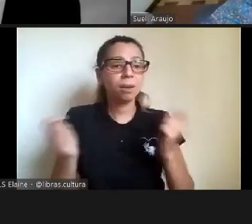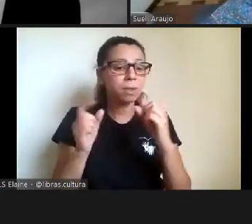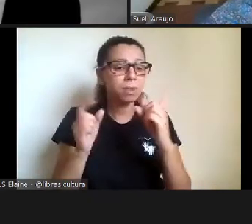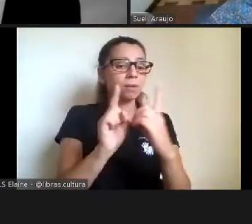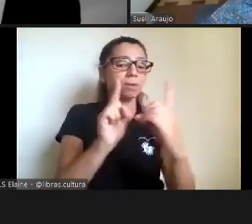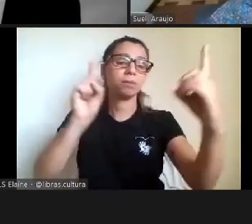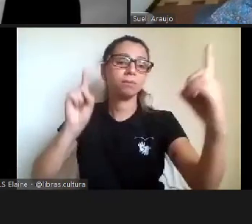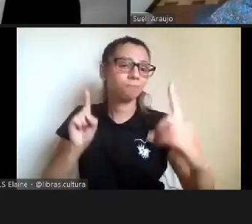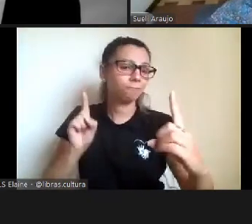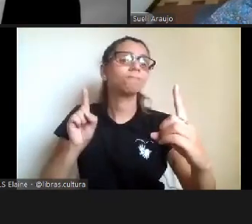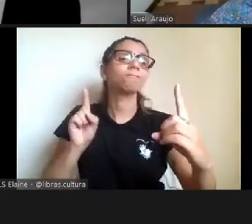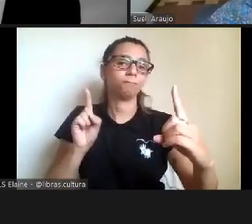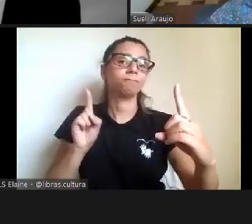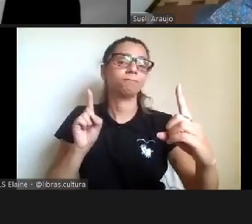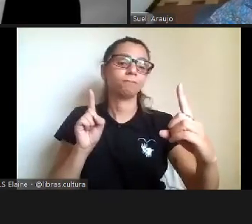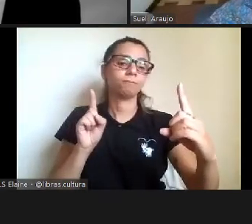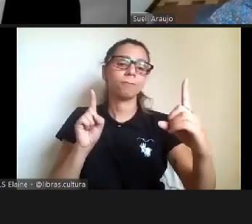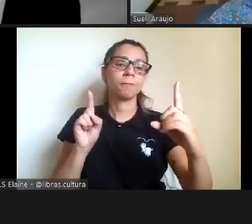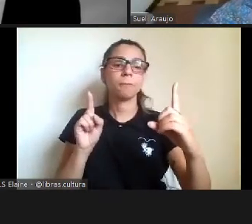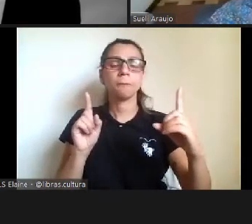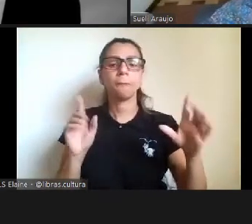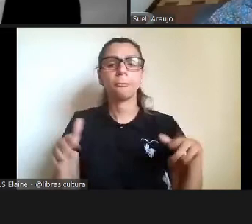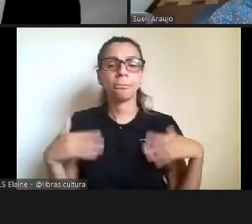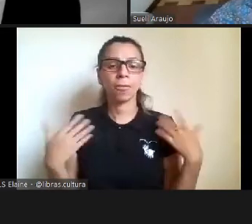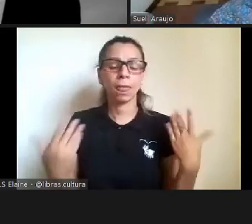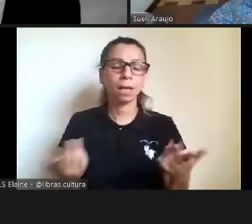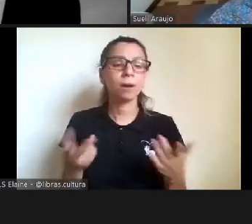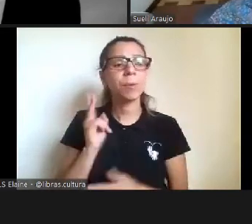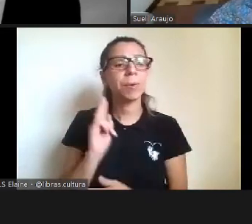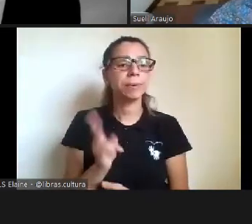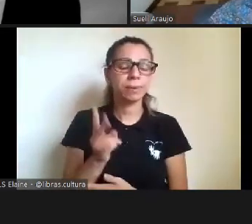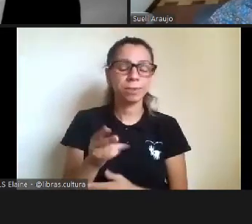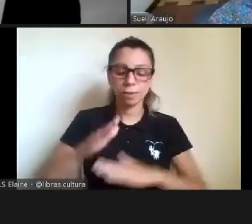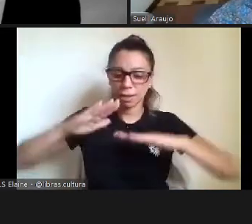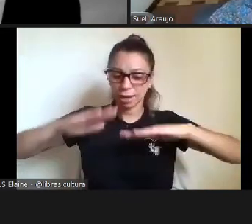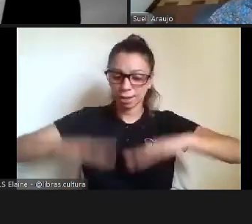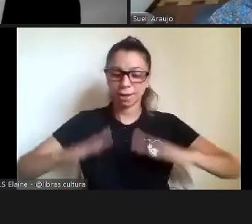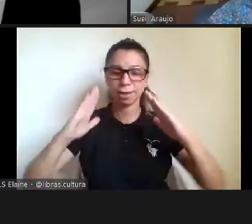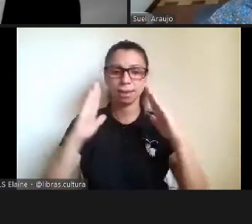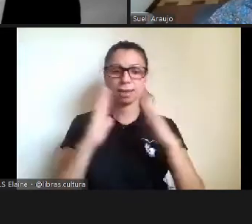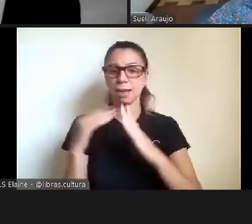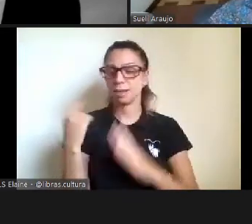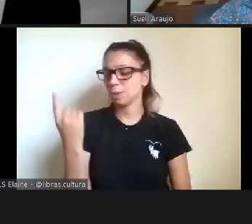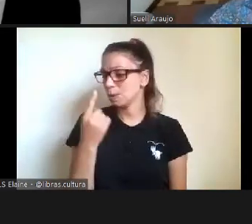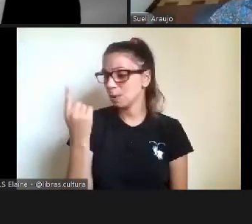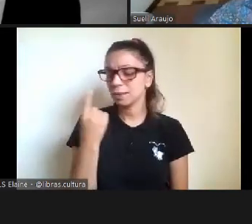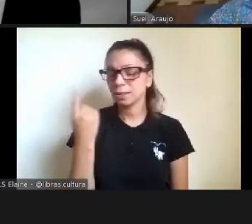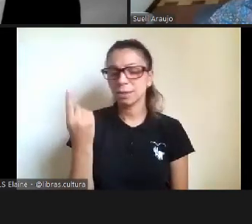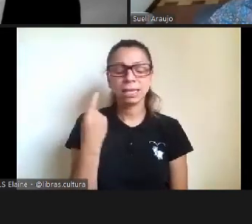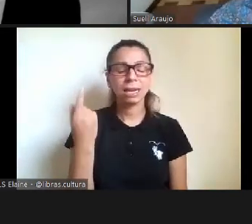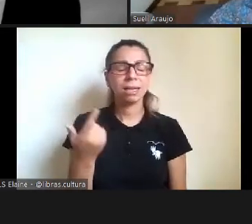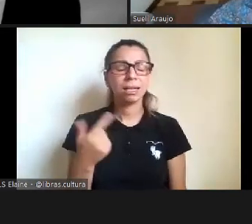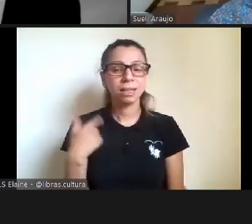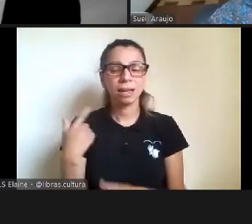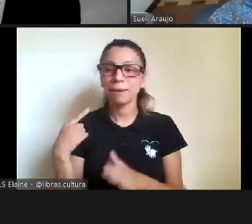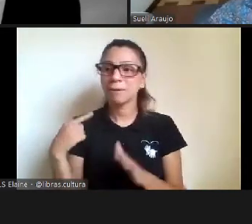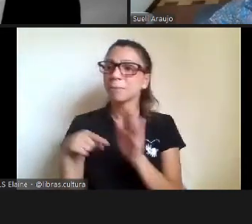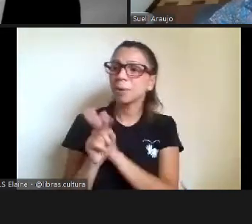criações ali. E permanecer em casa sozinha com tantas com tantos questionamentos,